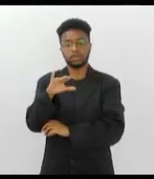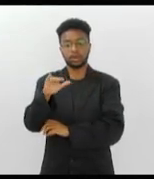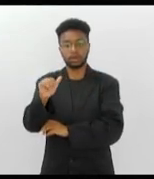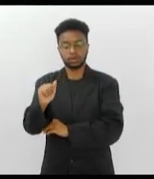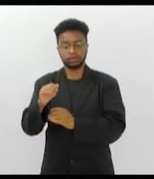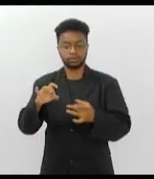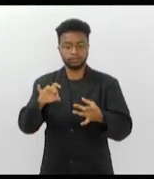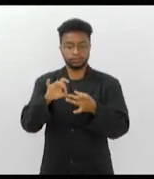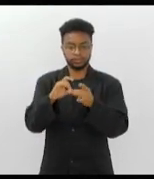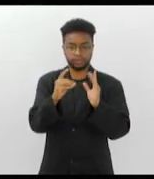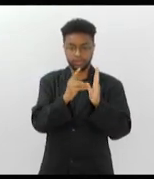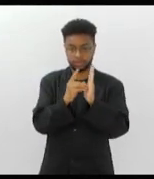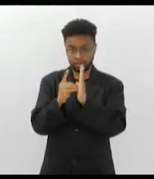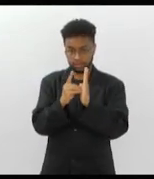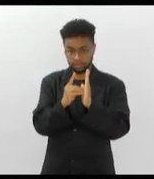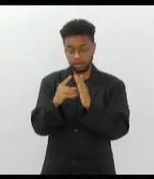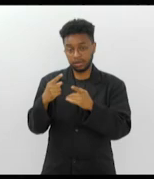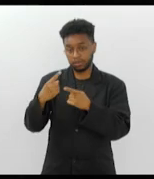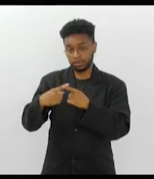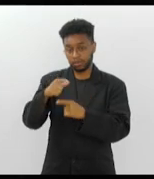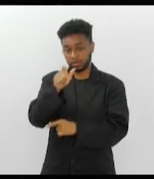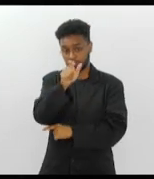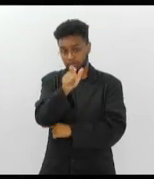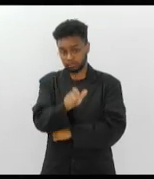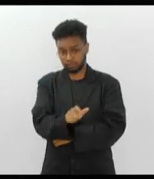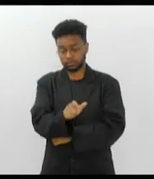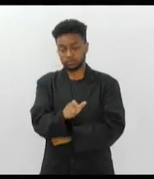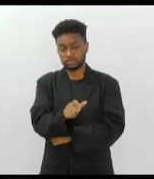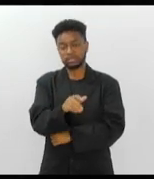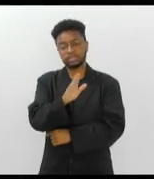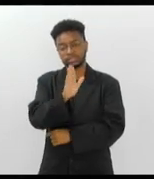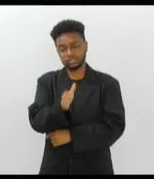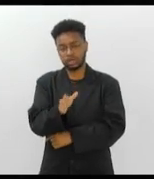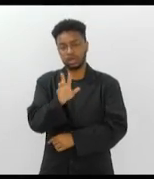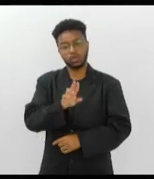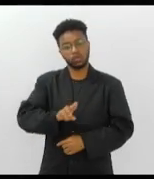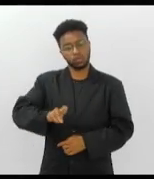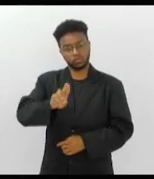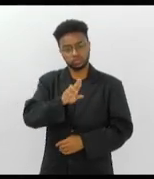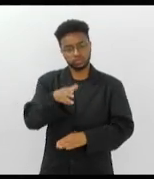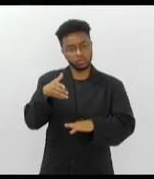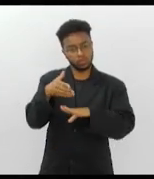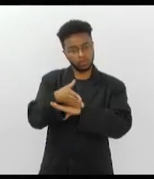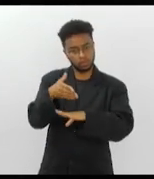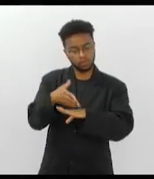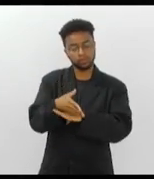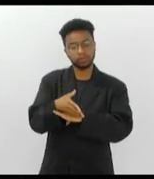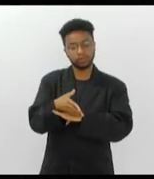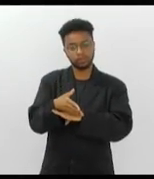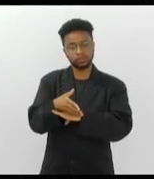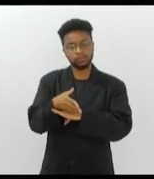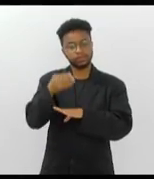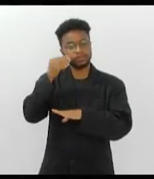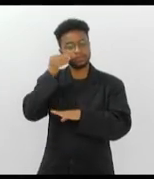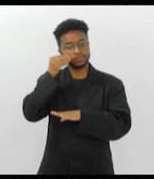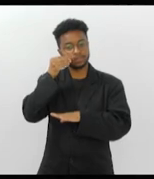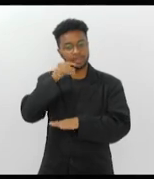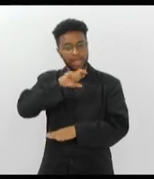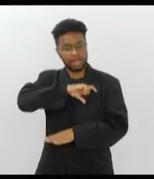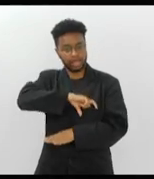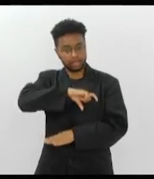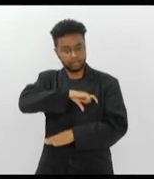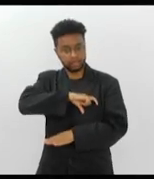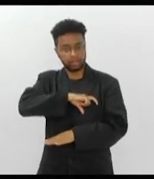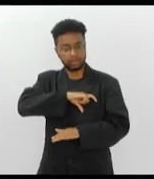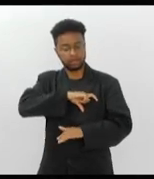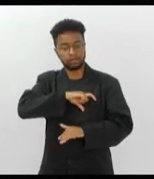que Vossa Excelência seguramente já utilizou alguma vez para renovar sua carteira